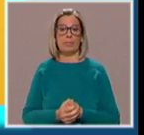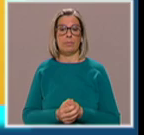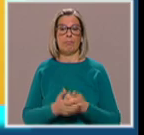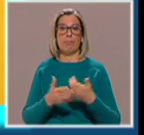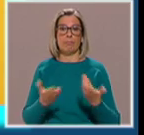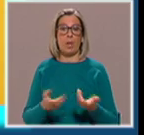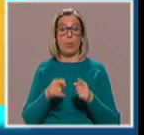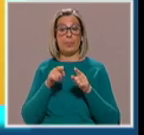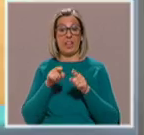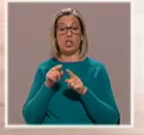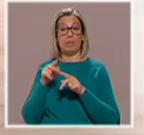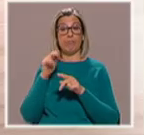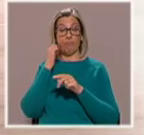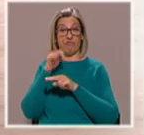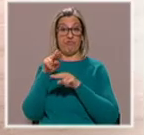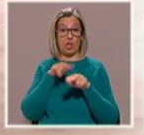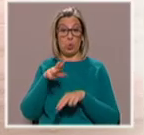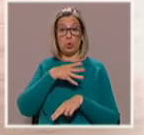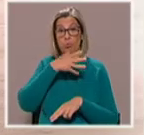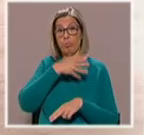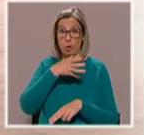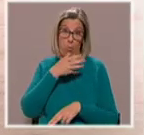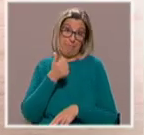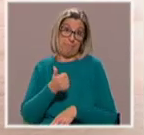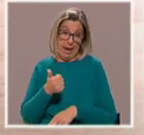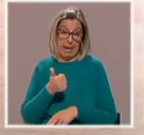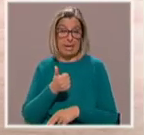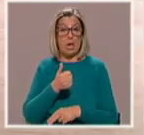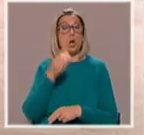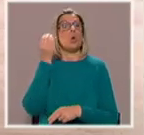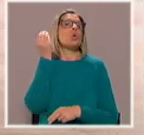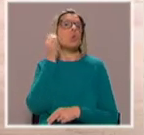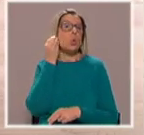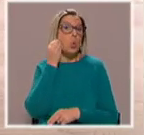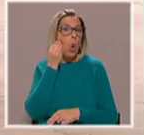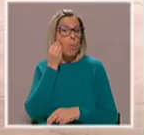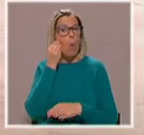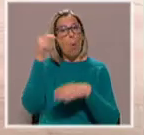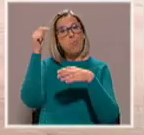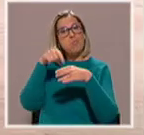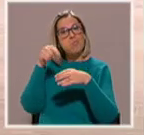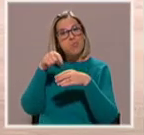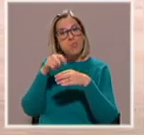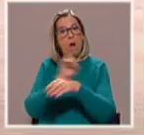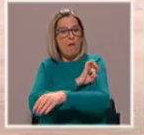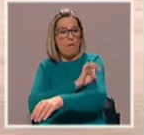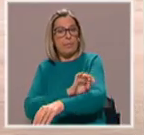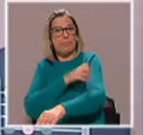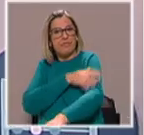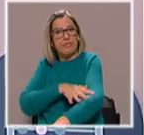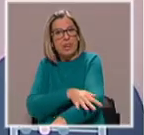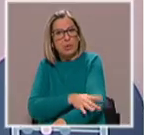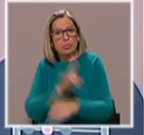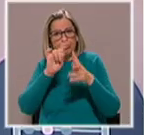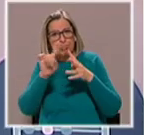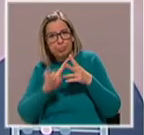Este vídeo explicou e muito bem. Vamos então ver a estrutura e a função dos tipos de vasos sanguíneos, que já tínhamos